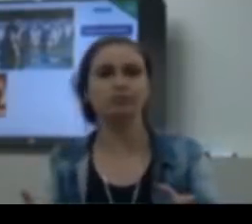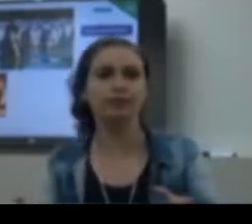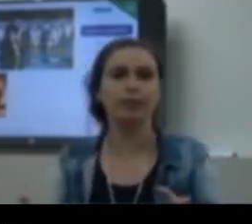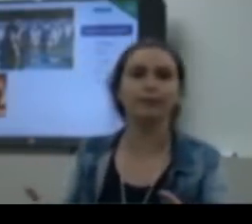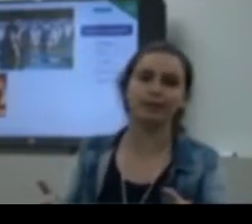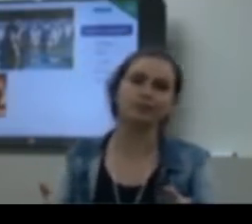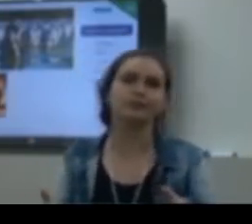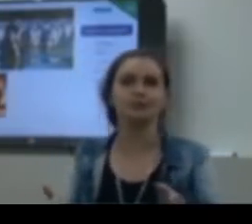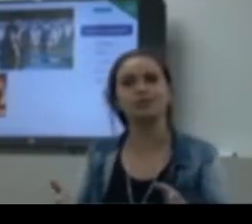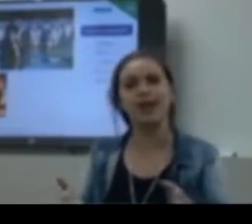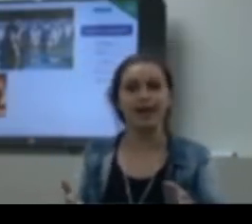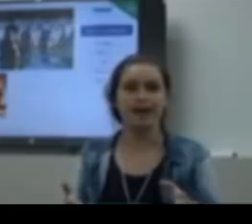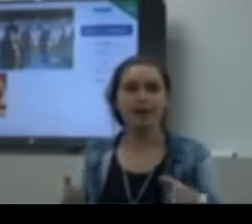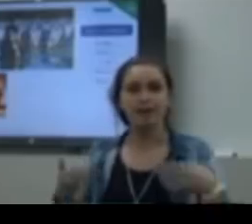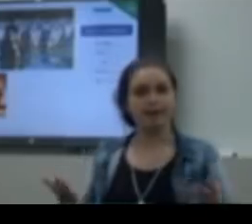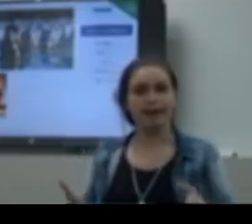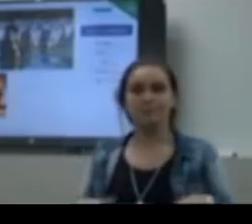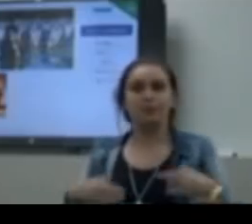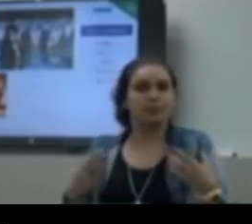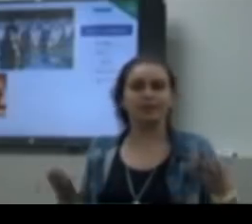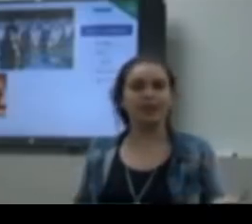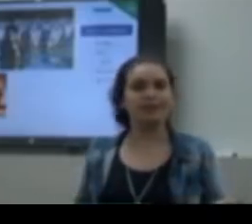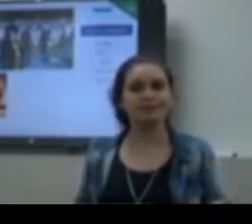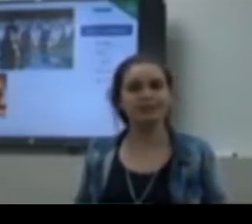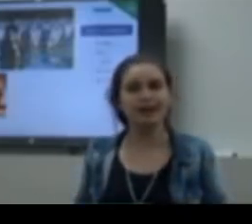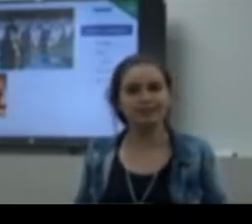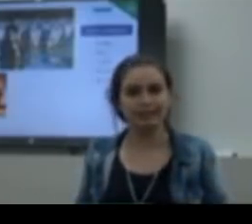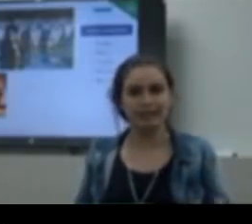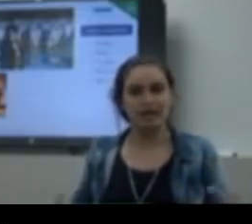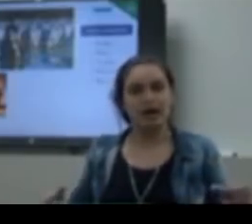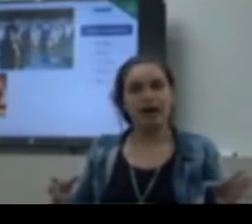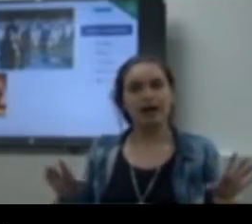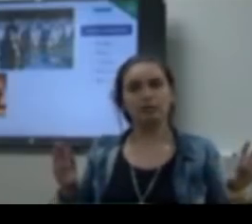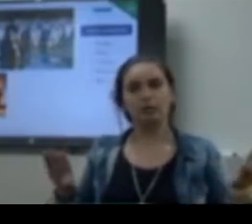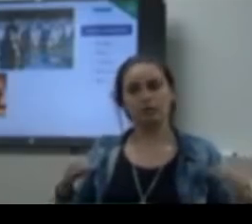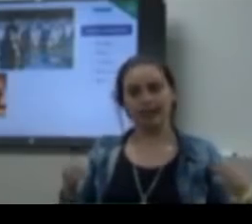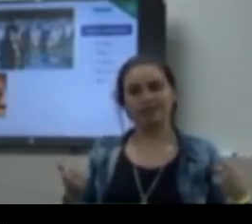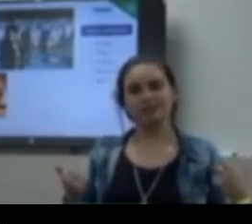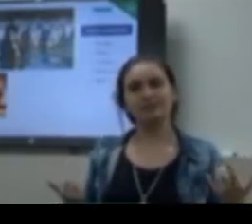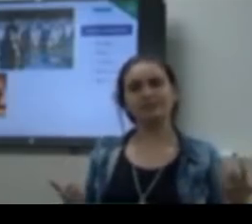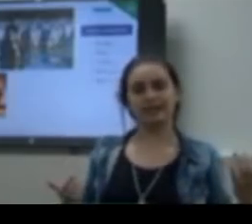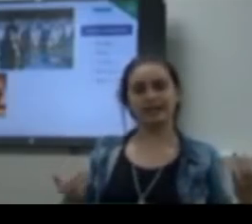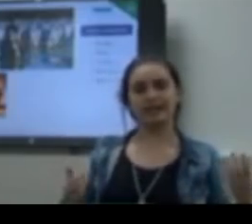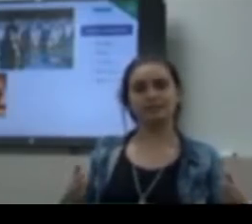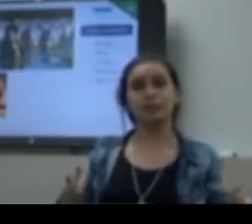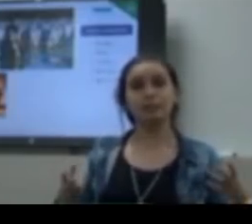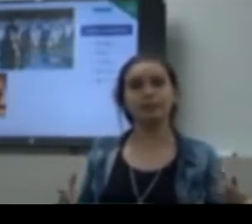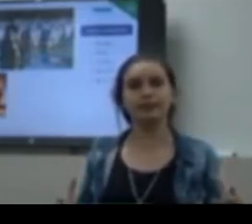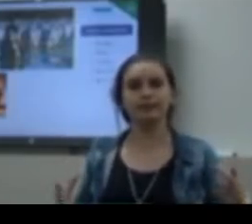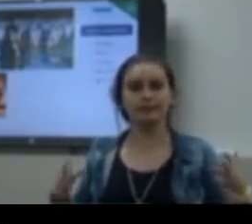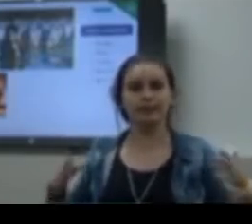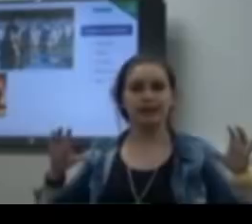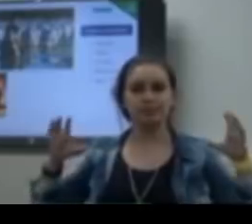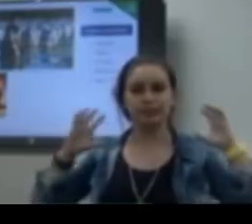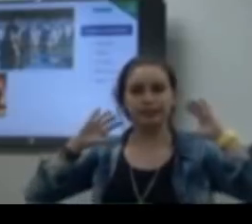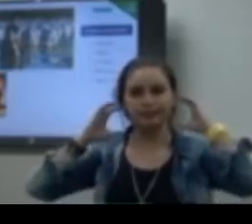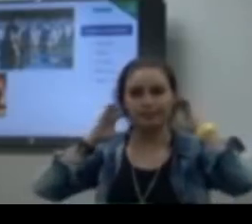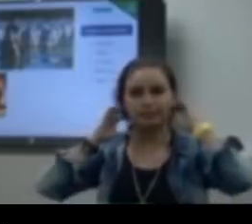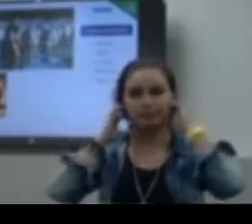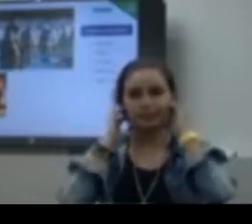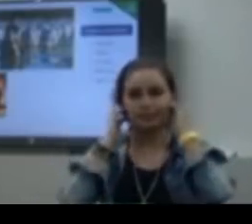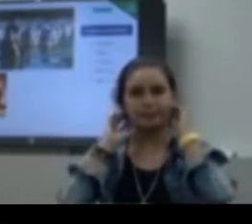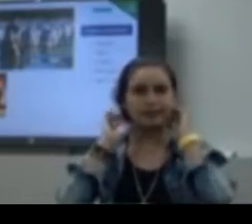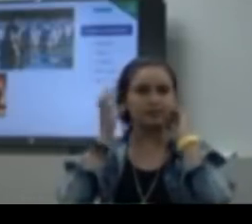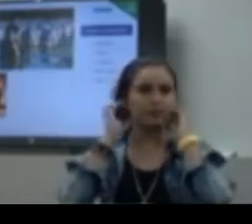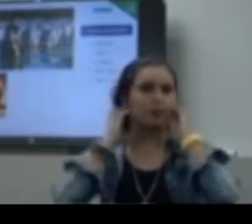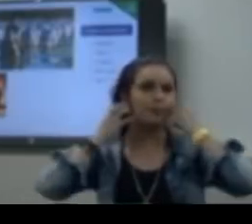ele nada pra frente. Você nunca vê um peixe nadando de ré. Por quê? Porque não é natural dele. o peixe, ele respira por brânquias. As